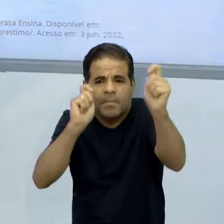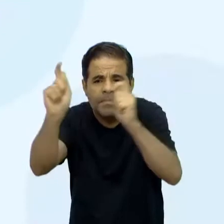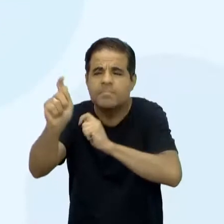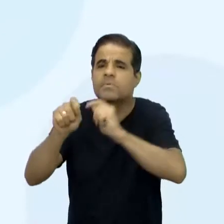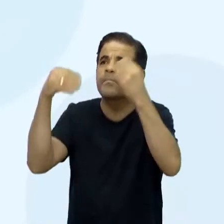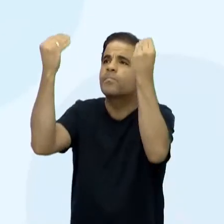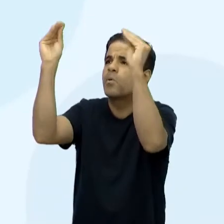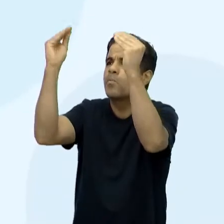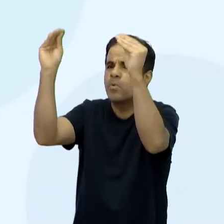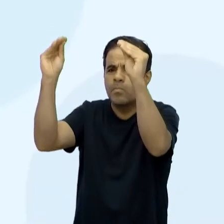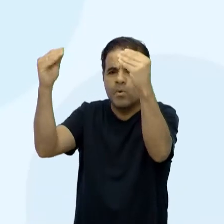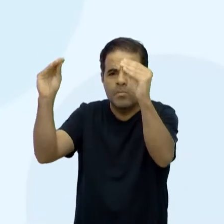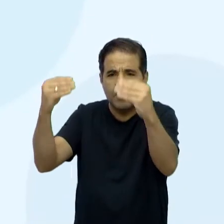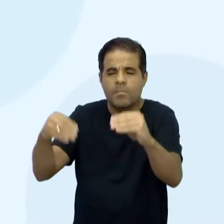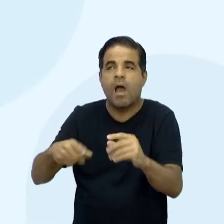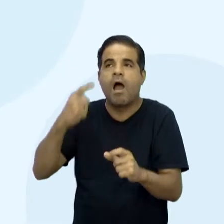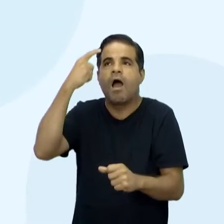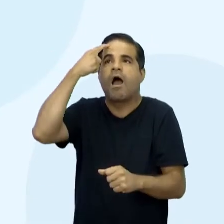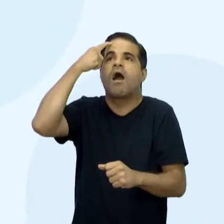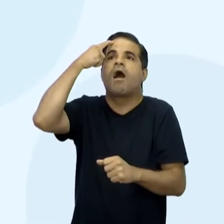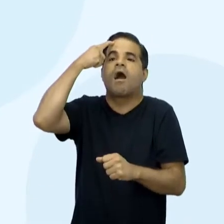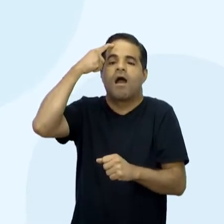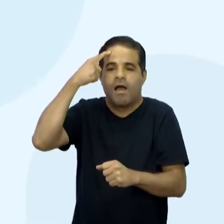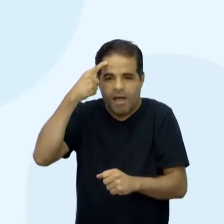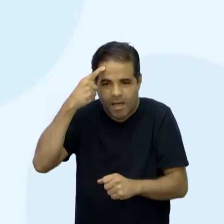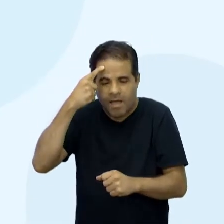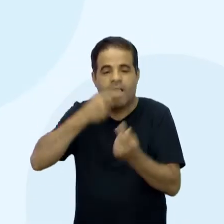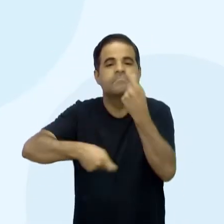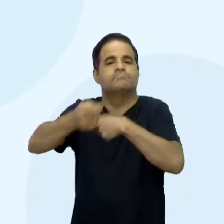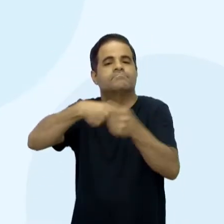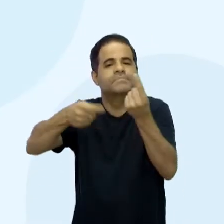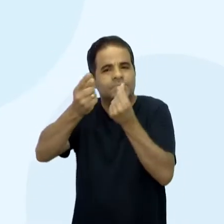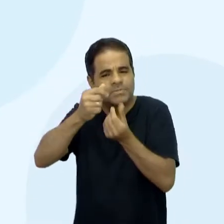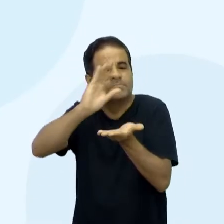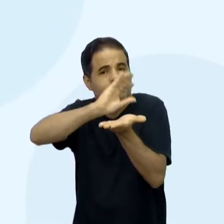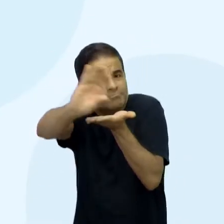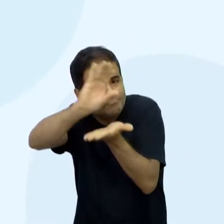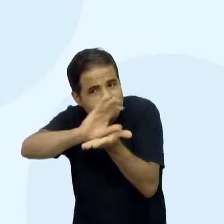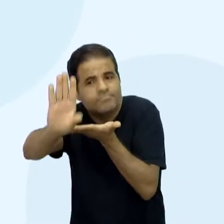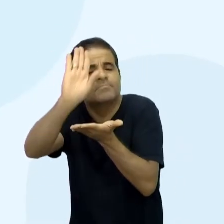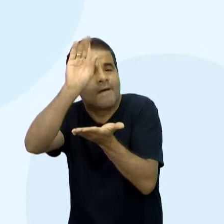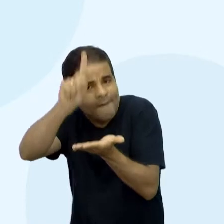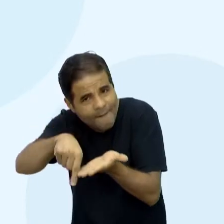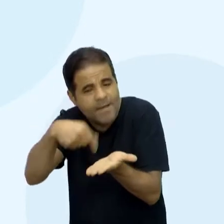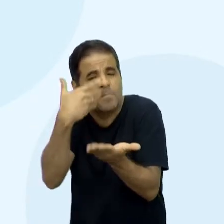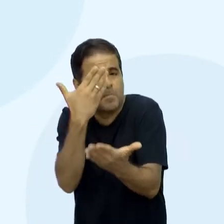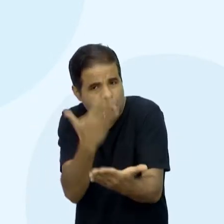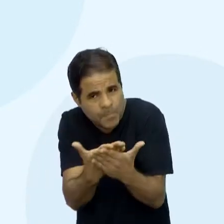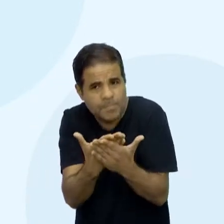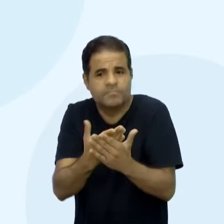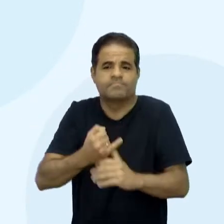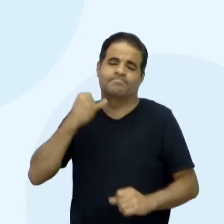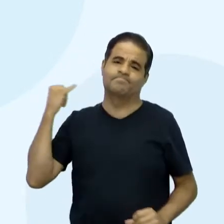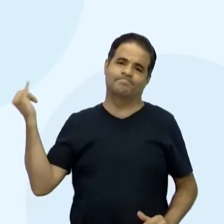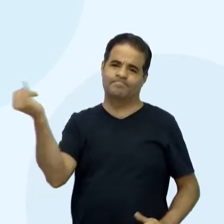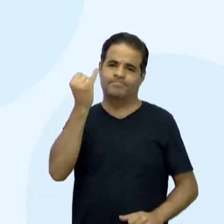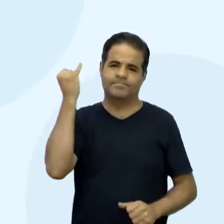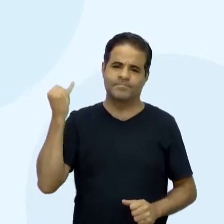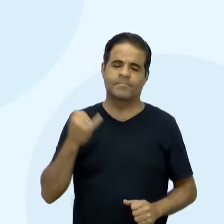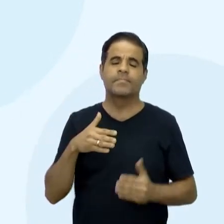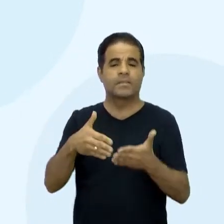coloquei, mas agora já me lembrando aqui, o financiamento estudantil, que também é super importante. Você